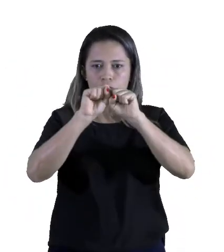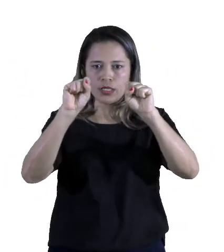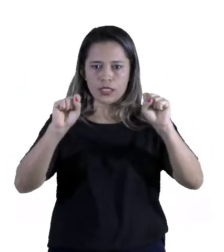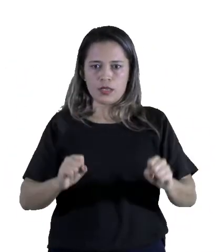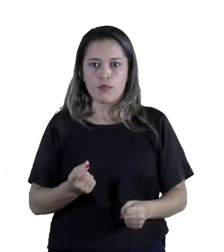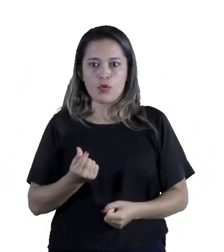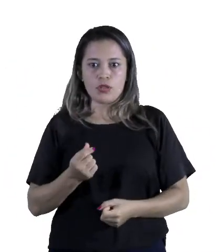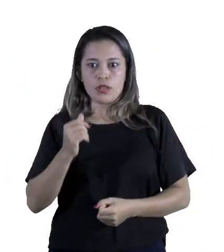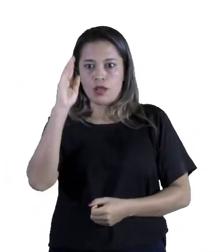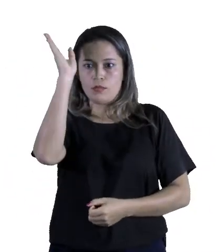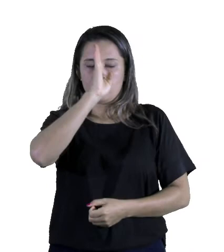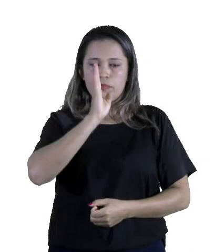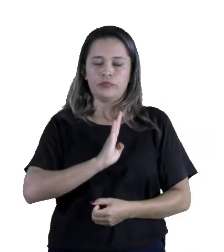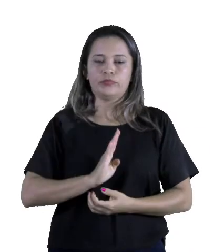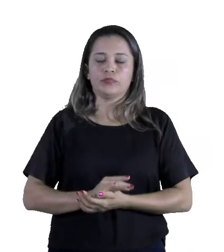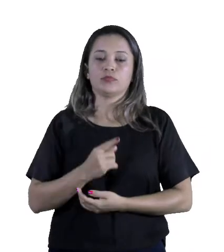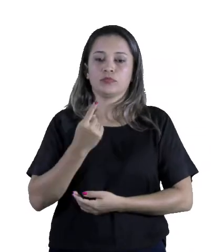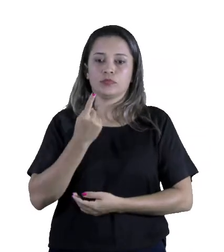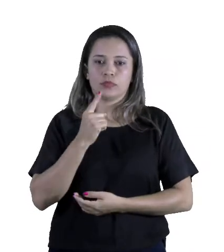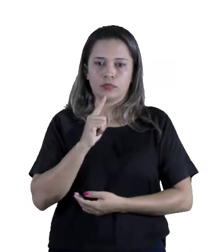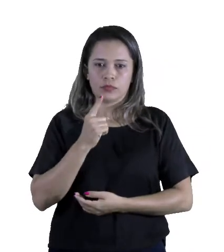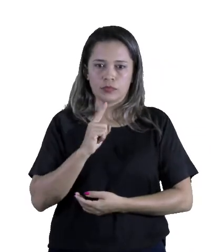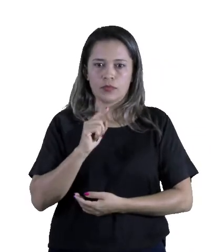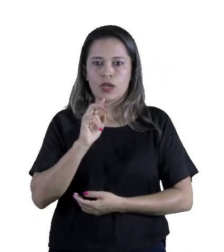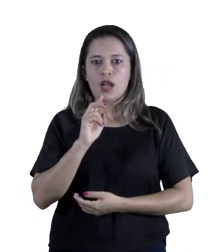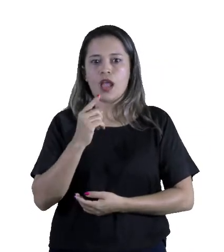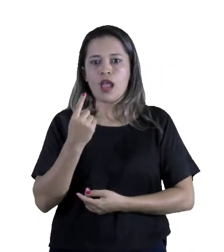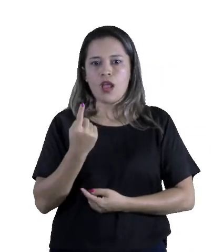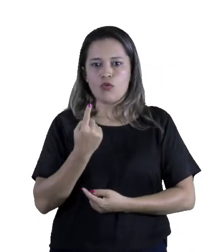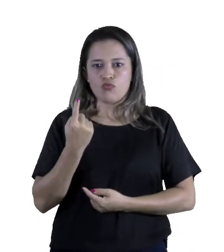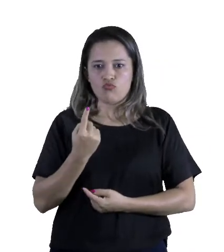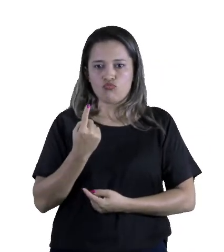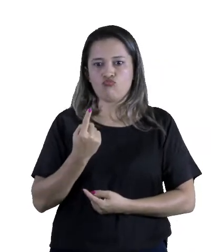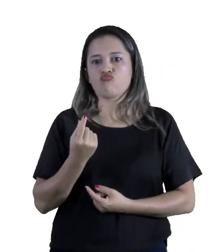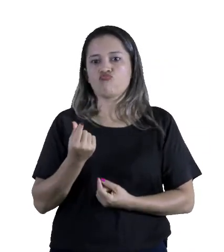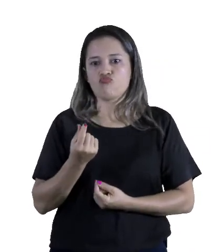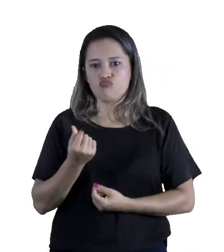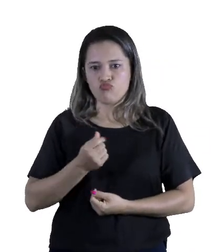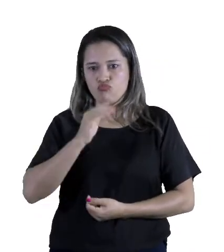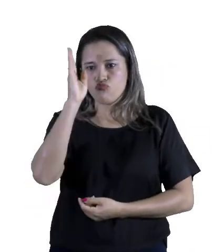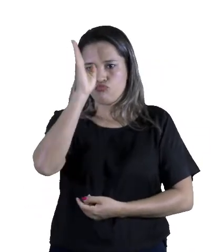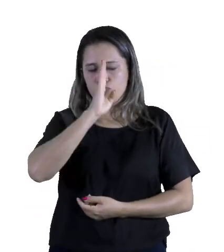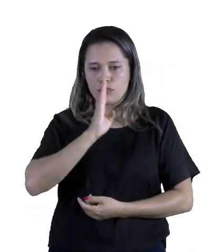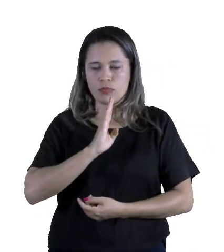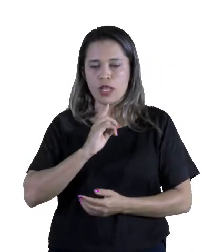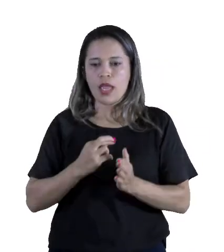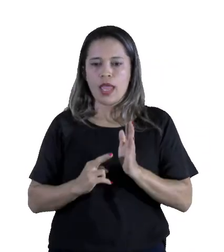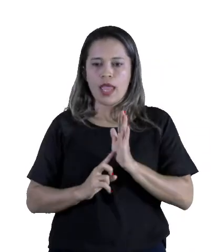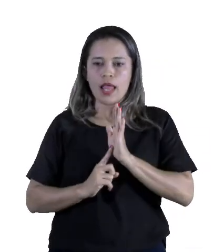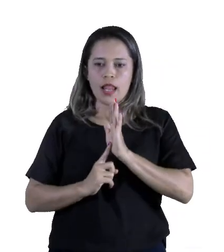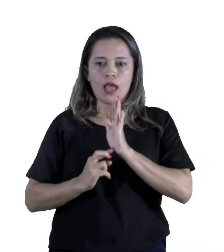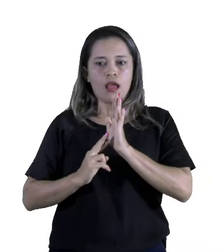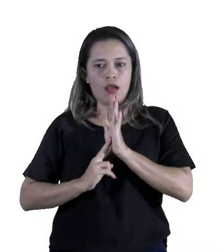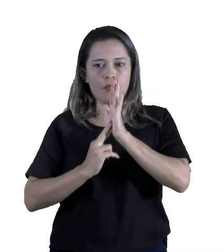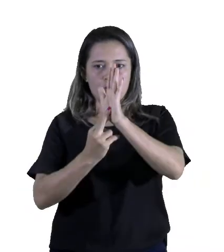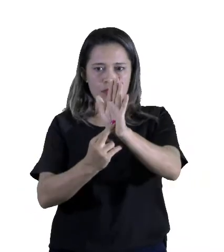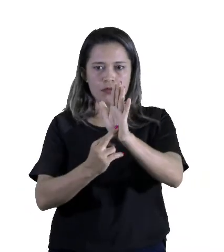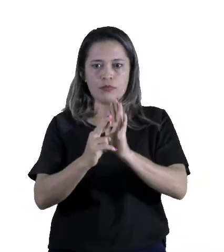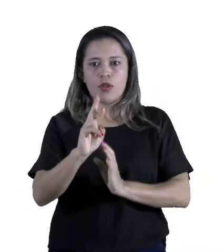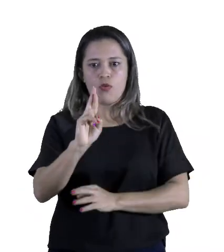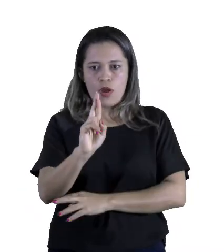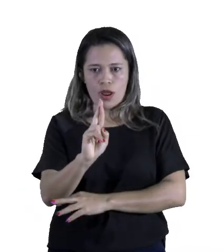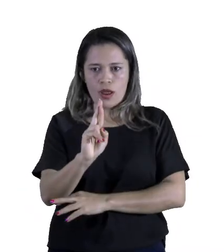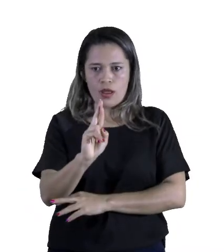Brasileiro. O real é a unidade monetária brasileira. E ele é representado com esse símbolo, né, o R e